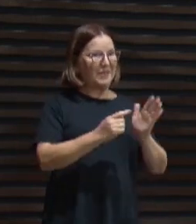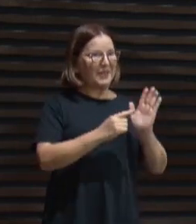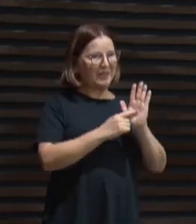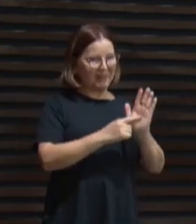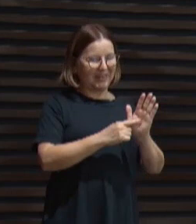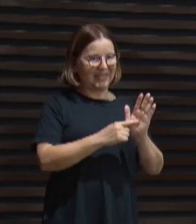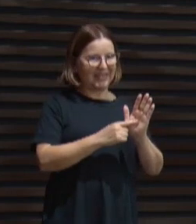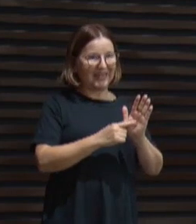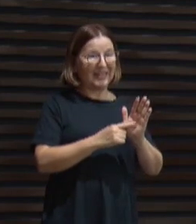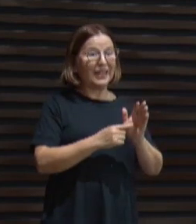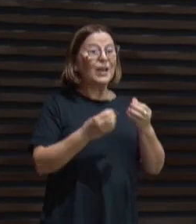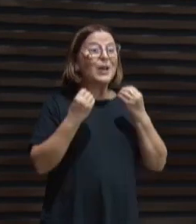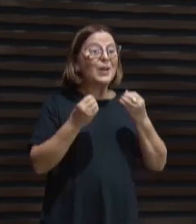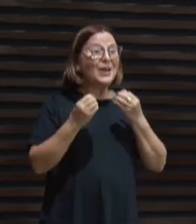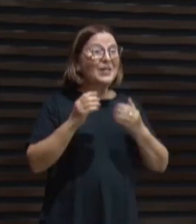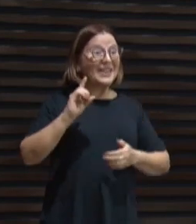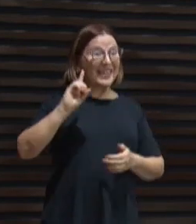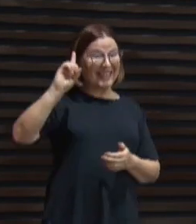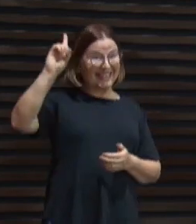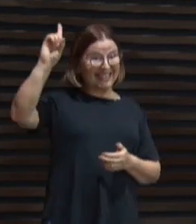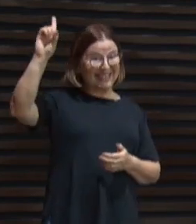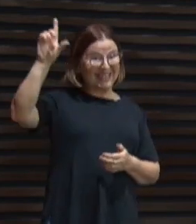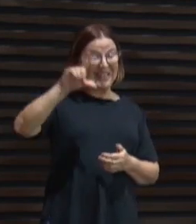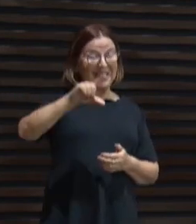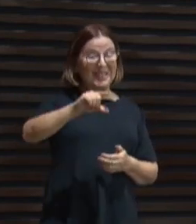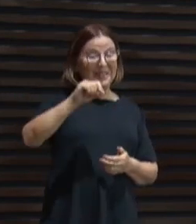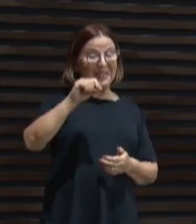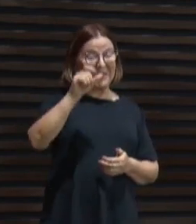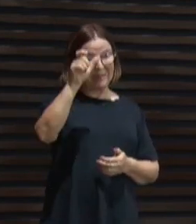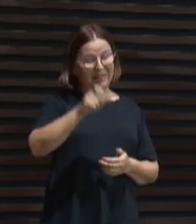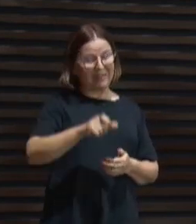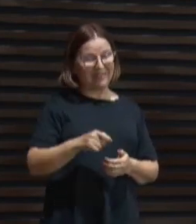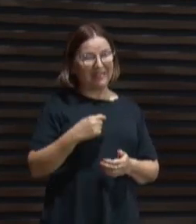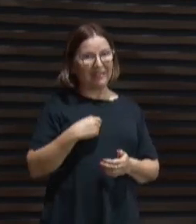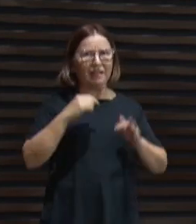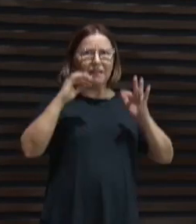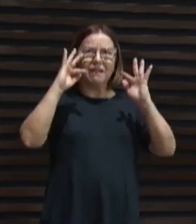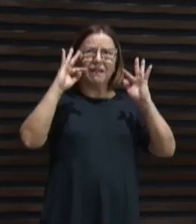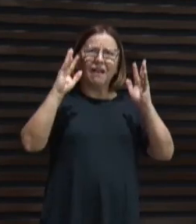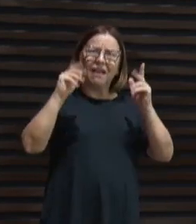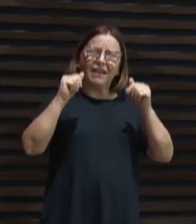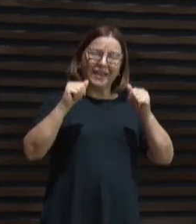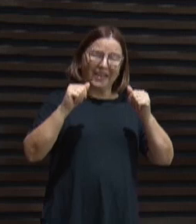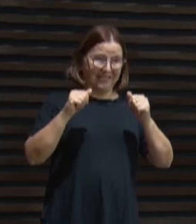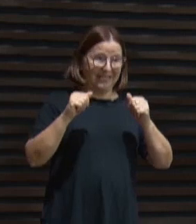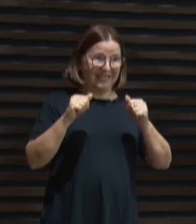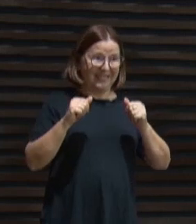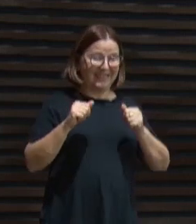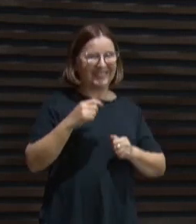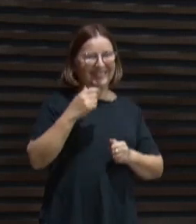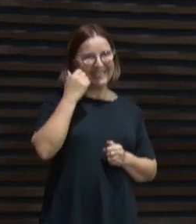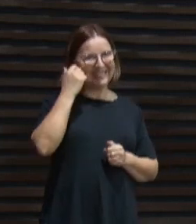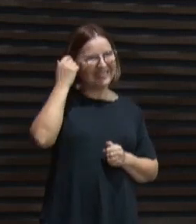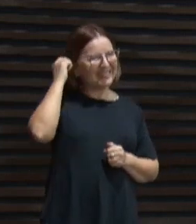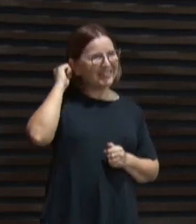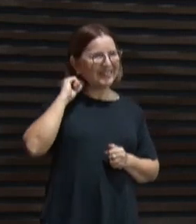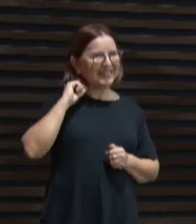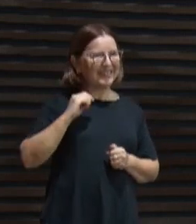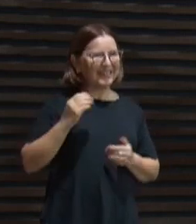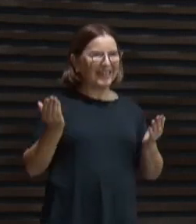que Deus escolhe. Eu fico maravilhado com essas coisas da Bíblia. Vamos para 1